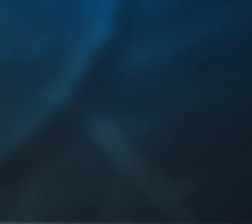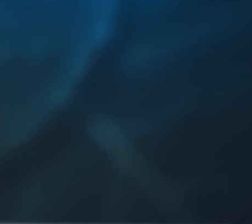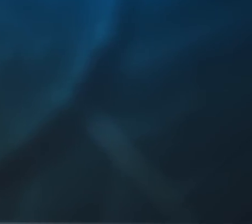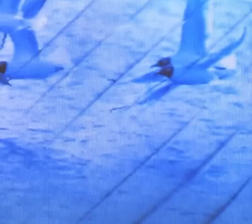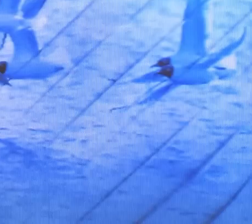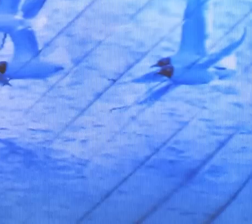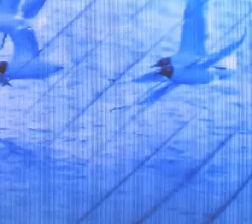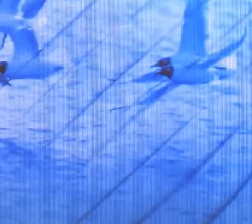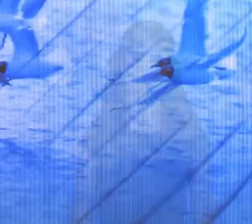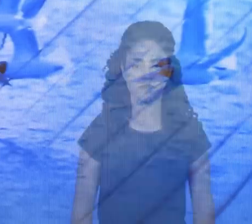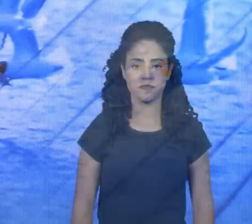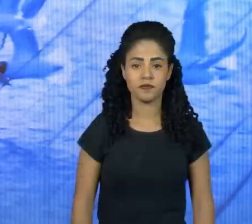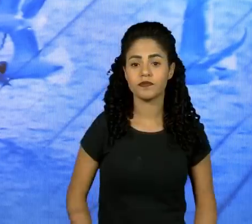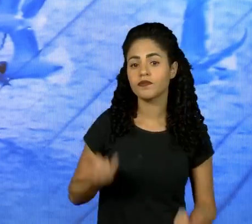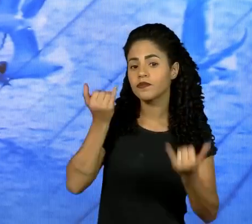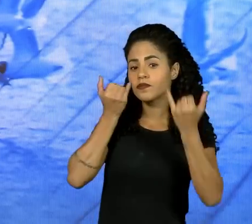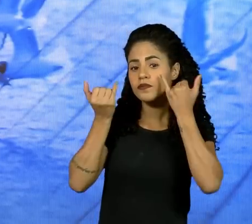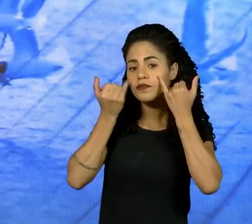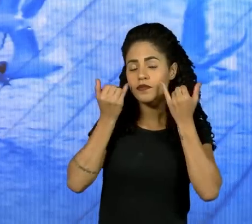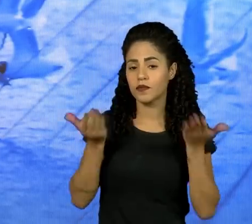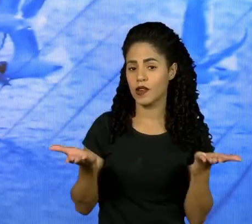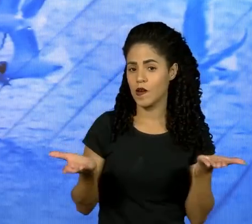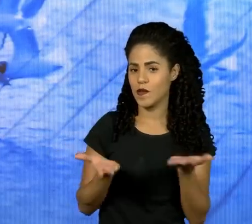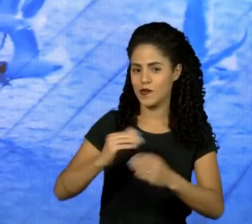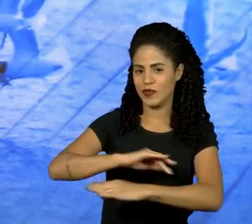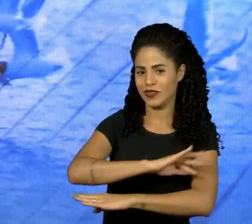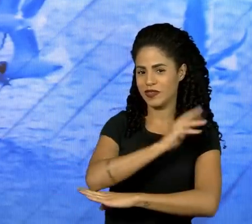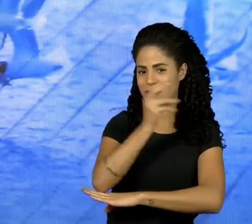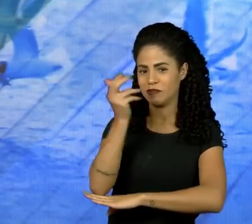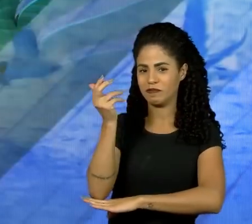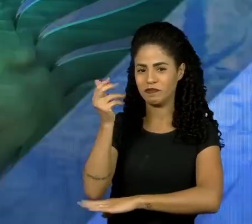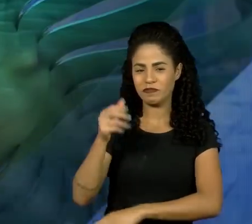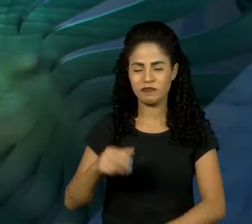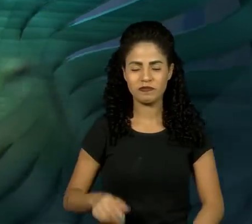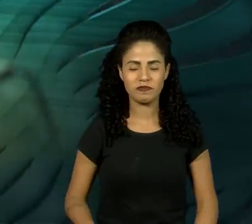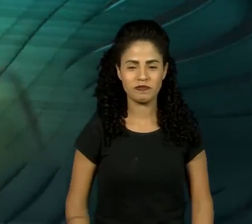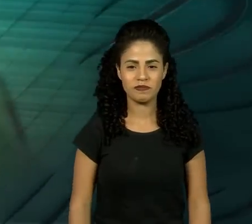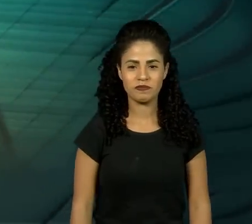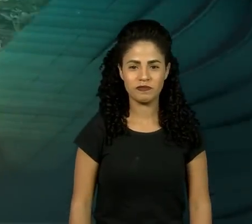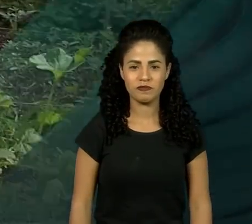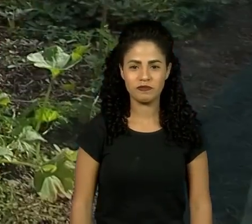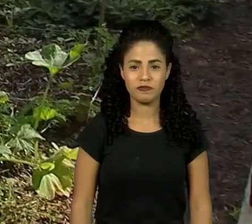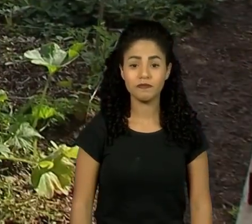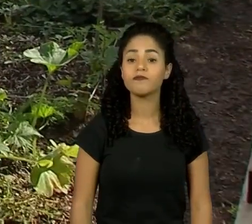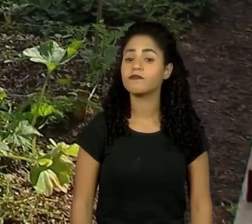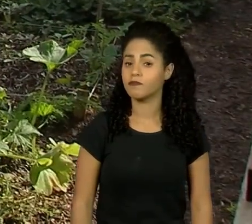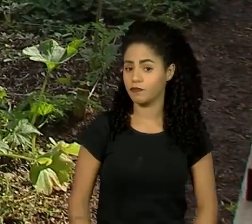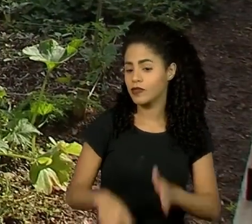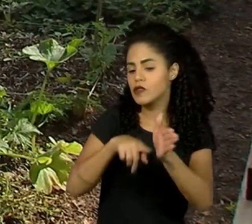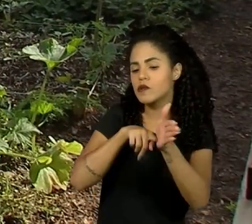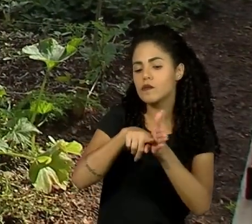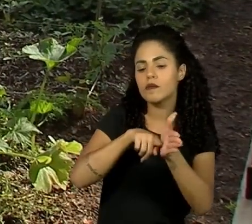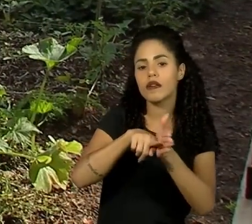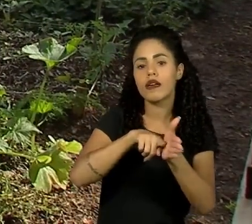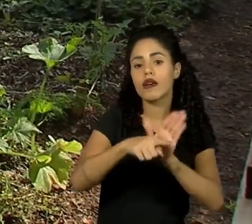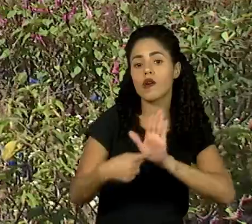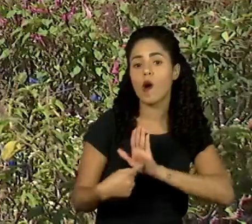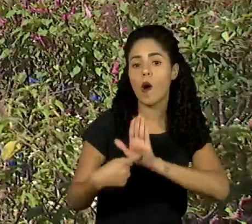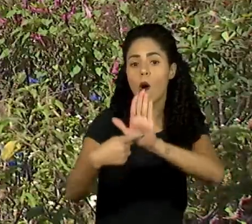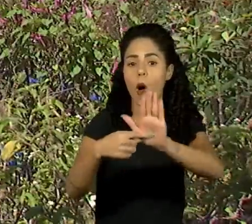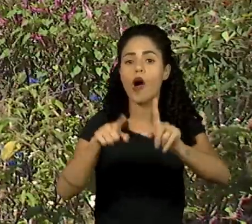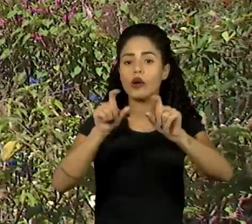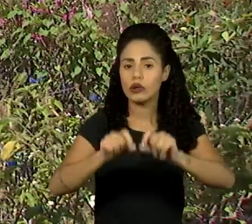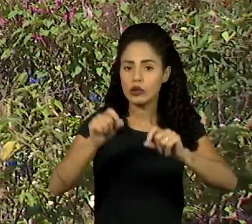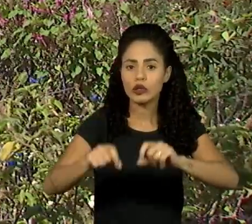Veja os detalhes do programa de hoje. Pesquisa indica que o plantio de hortas